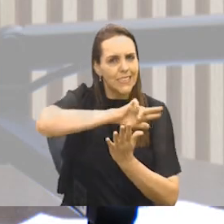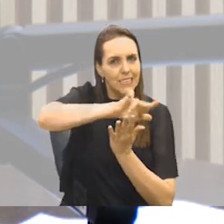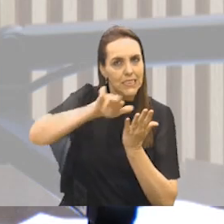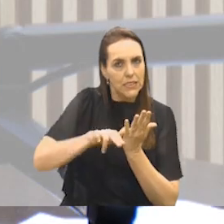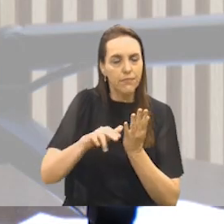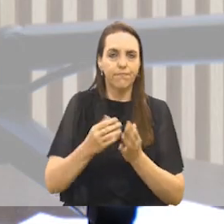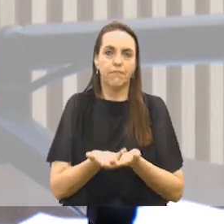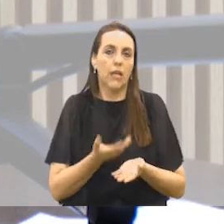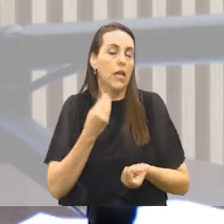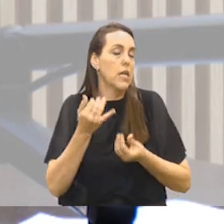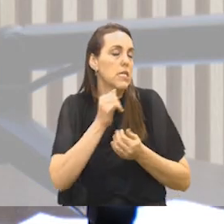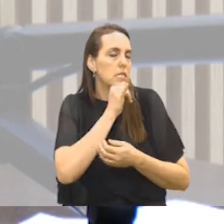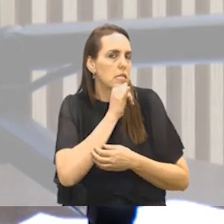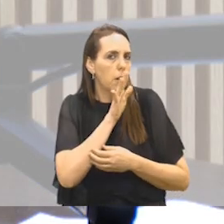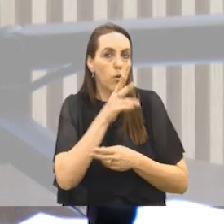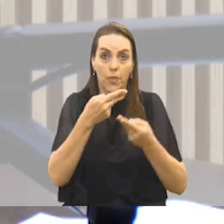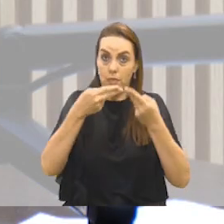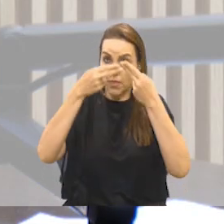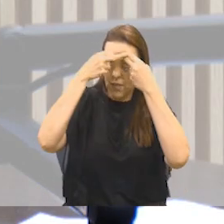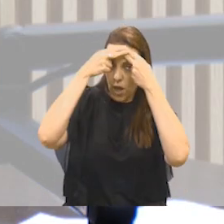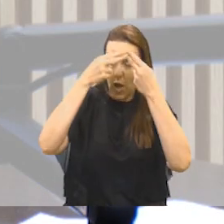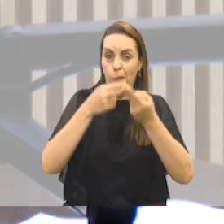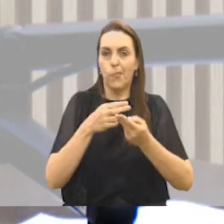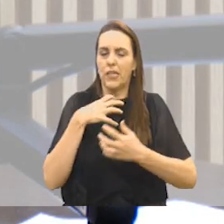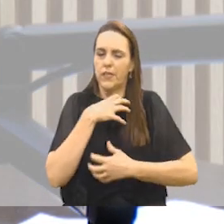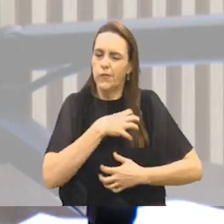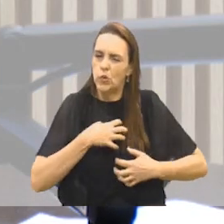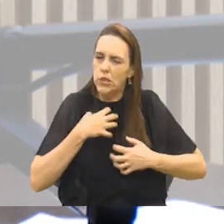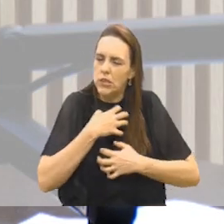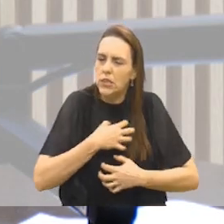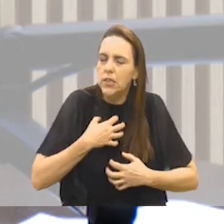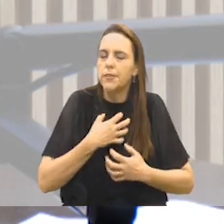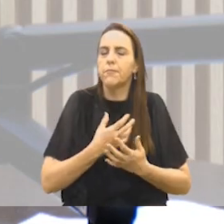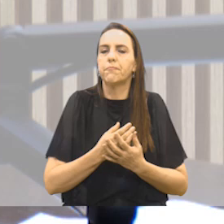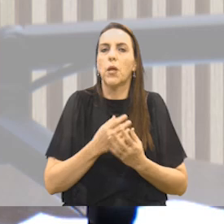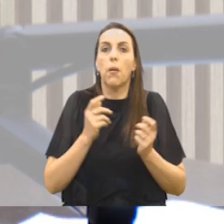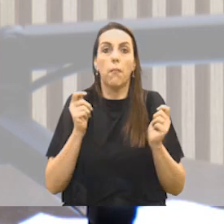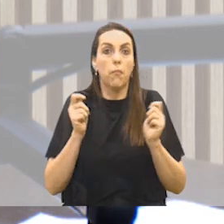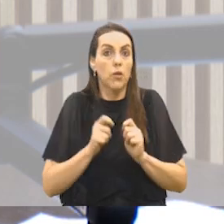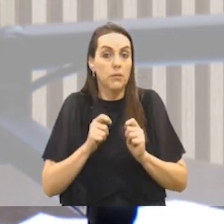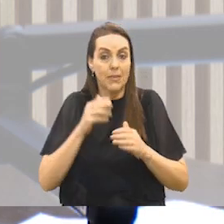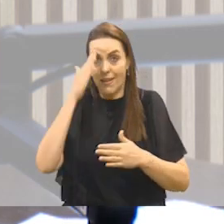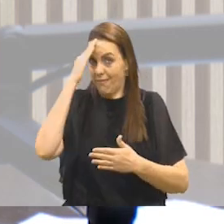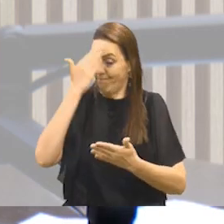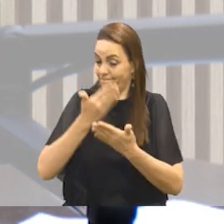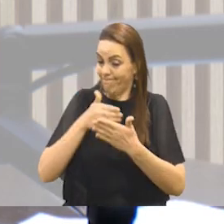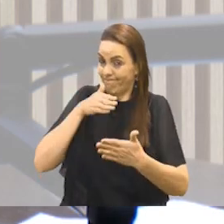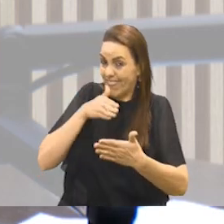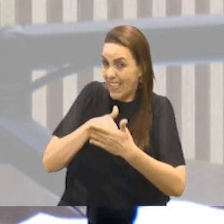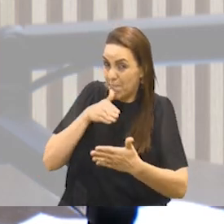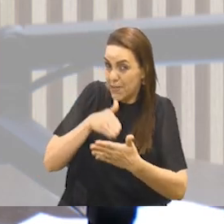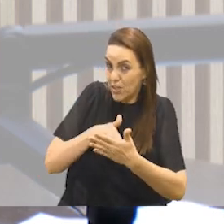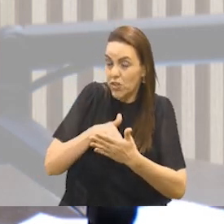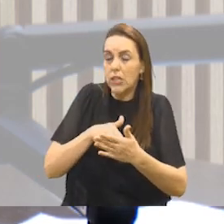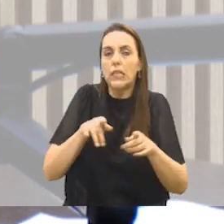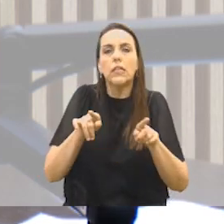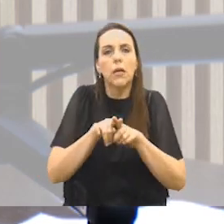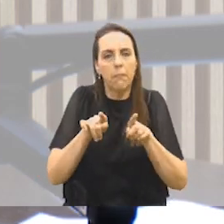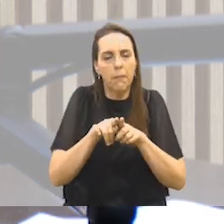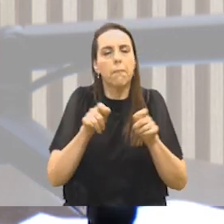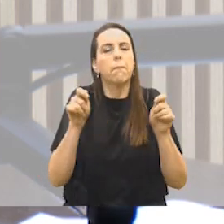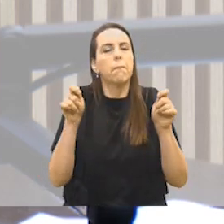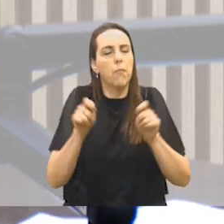ter acontecido por diversos fatores, como, por exemplo, um trauma, uma frustração, podem ter crenças